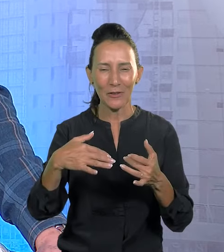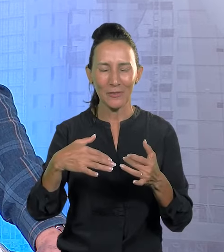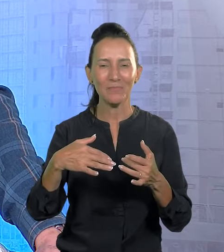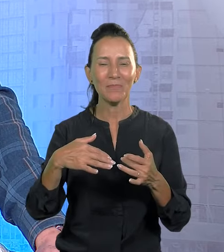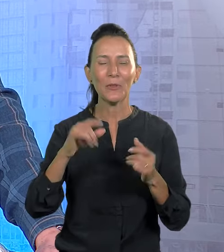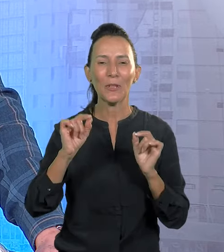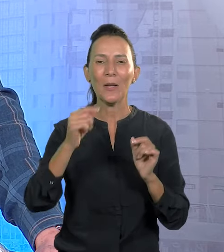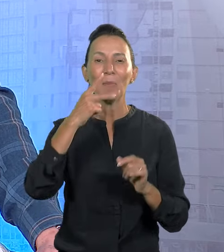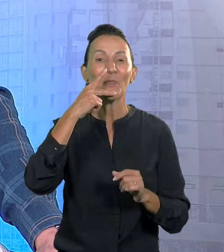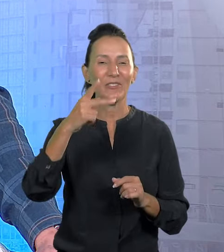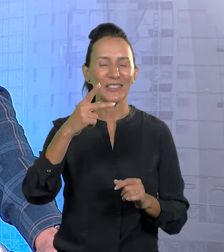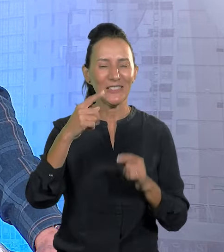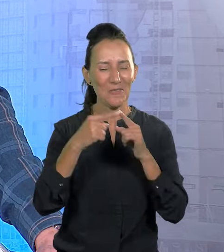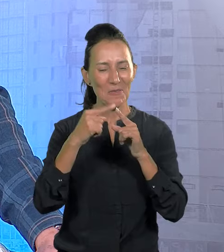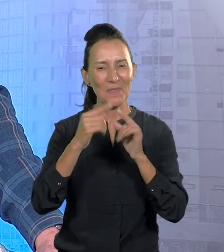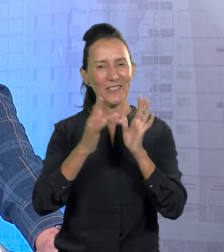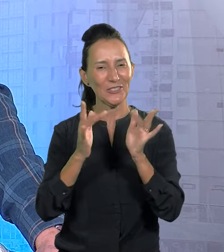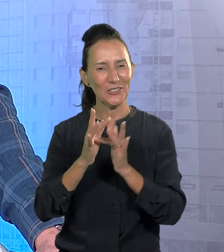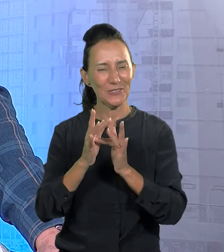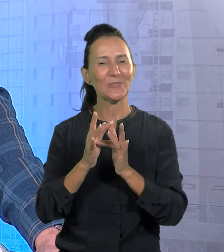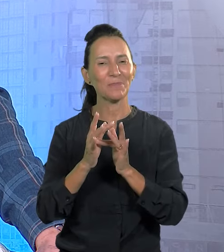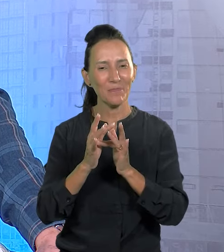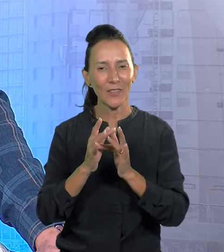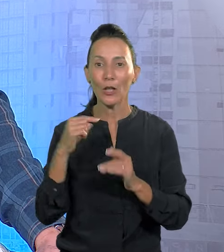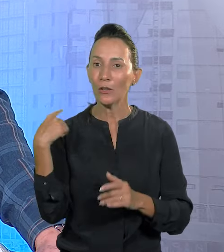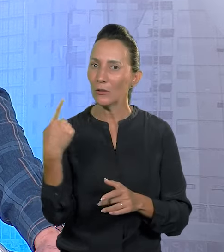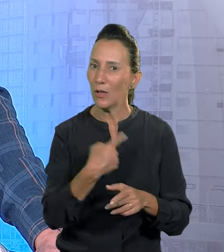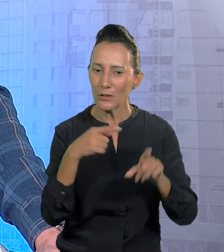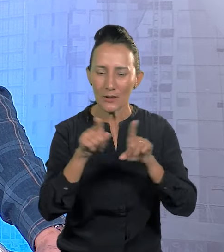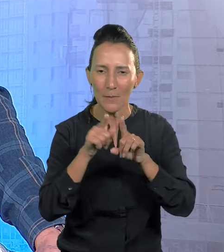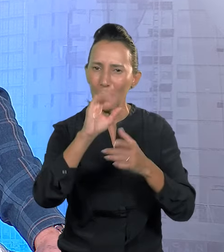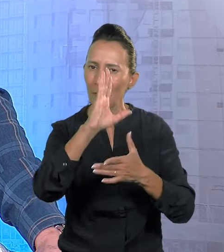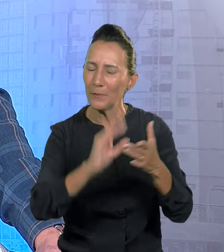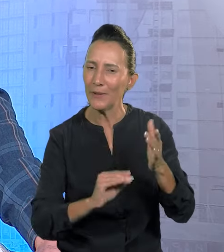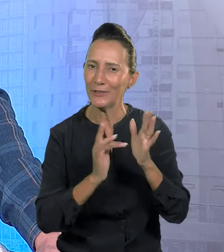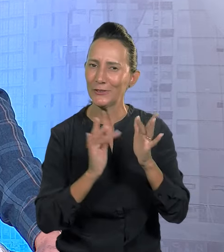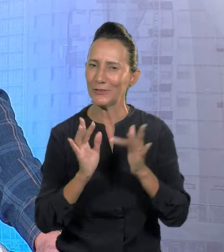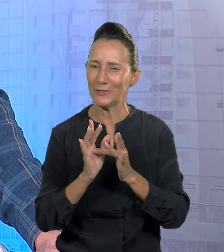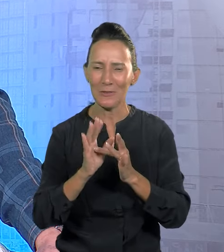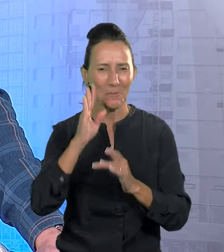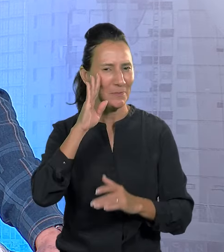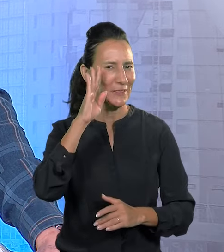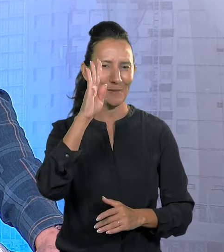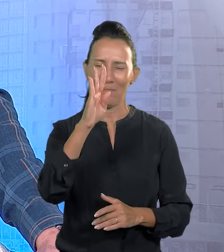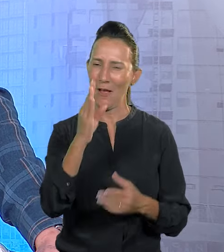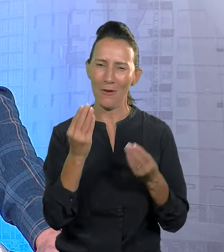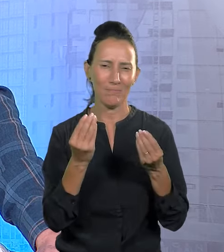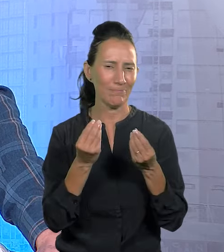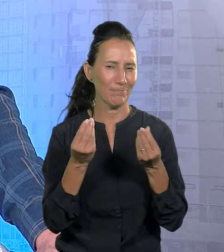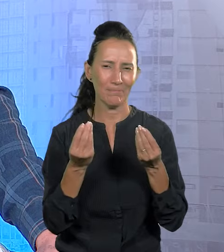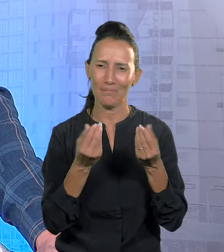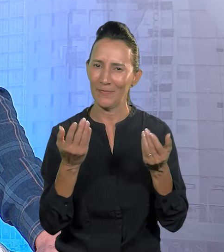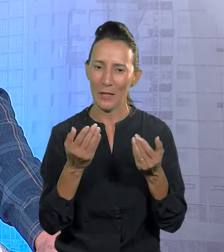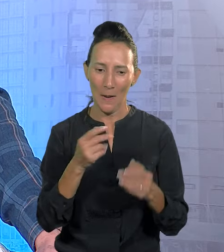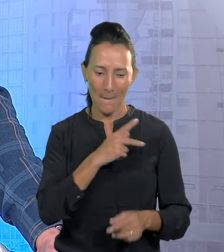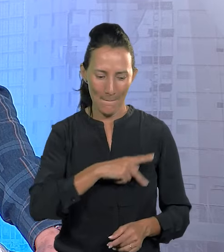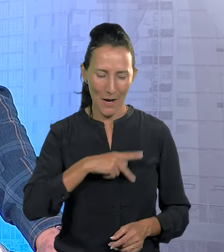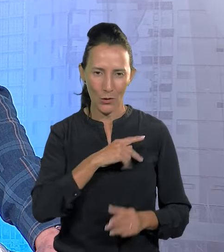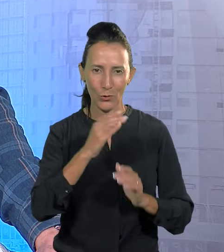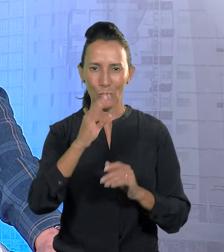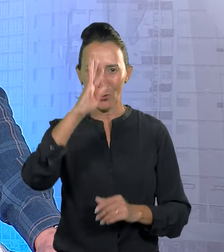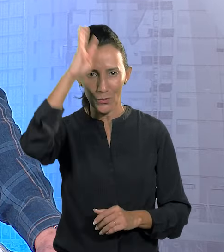precisamos também, ao abrir a nossa boca, falarmos de Jesus. Porque Jesus é a essência. Paulo